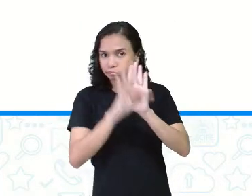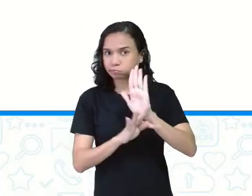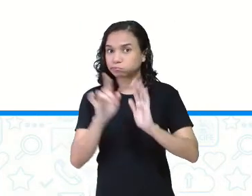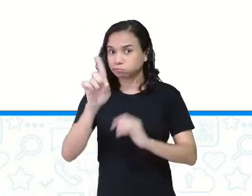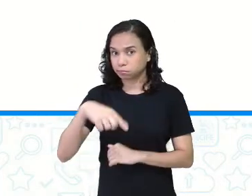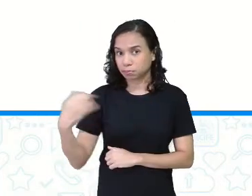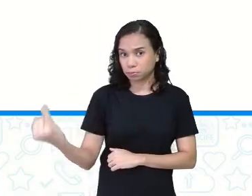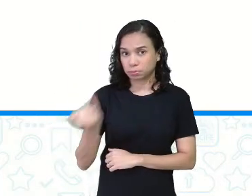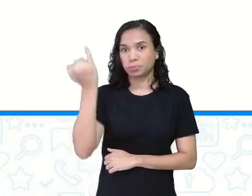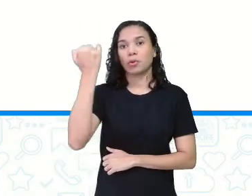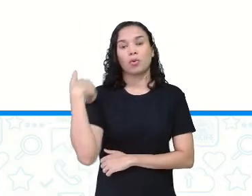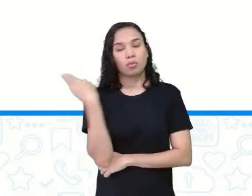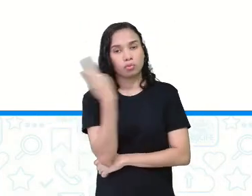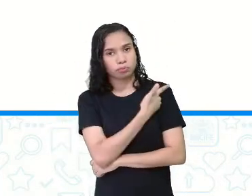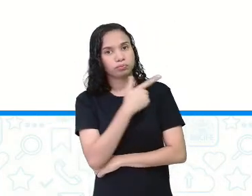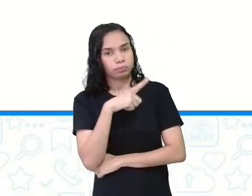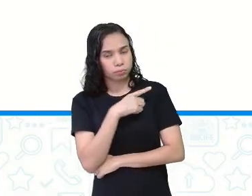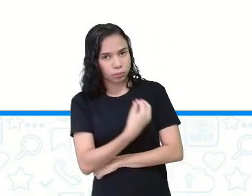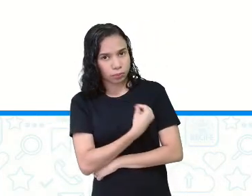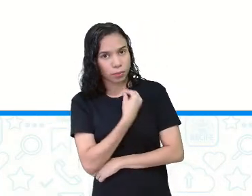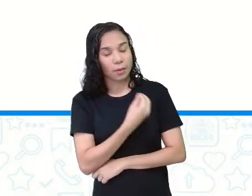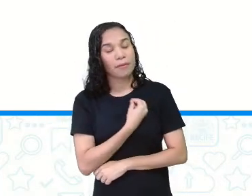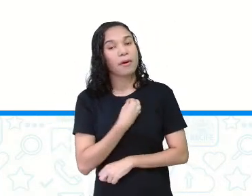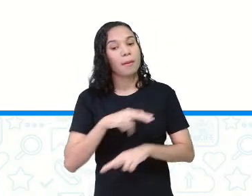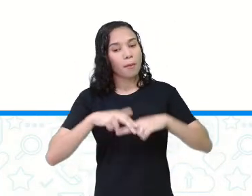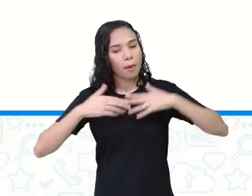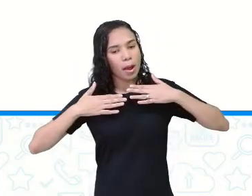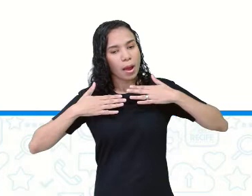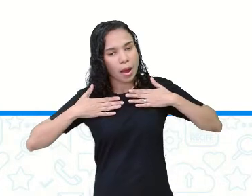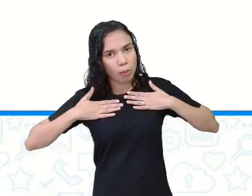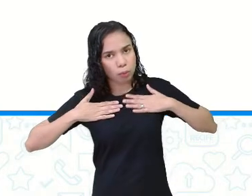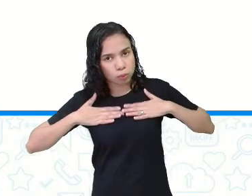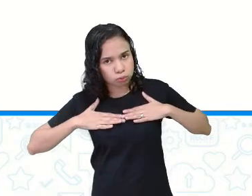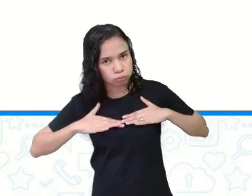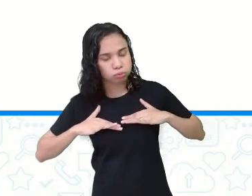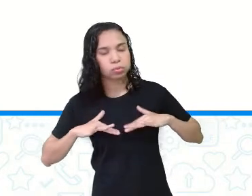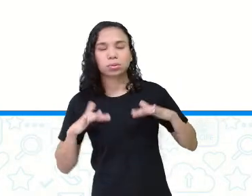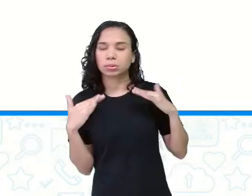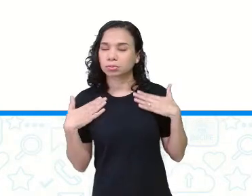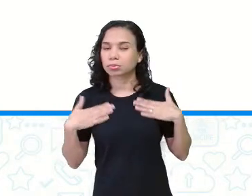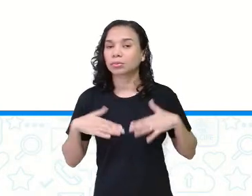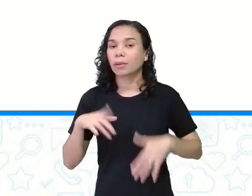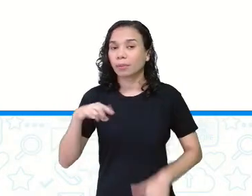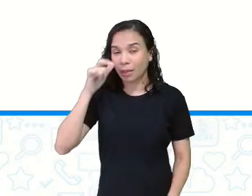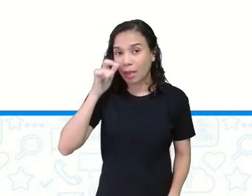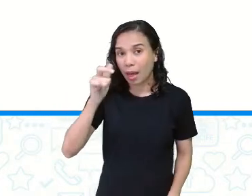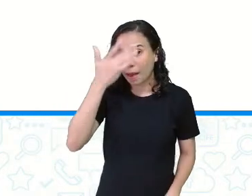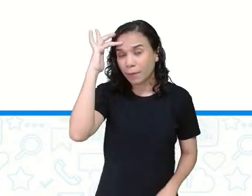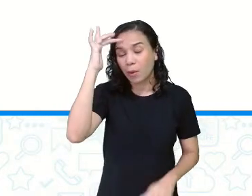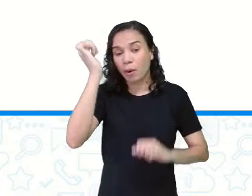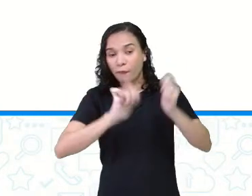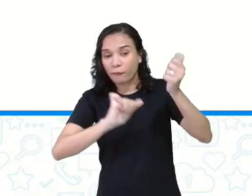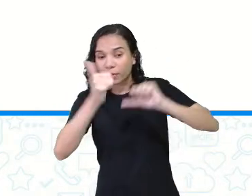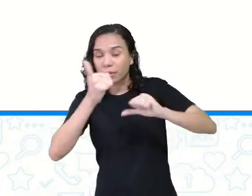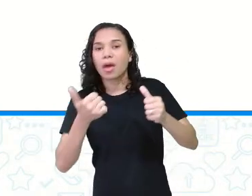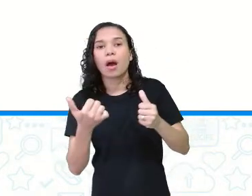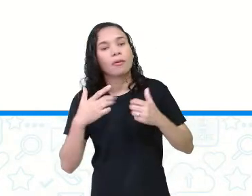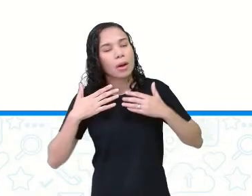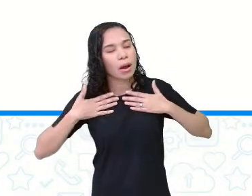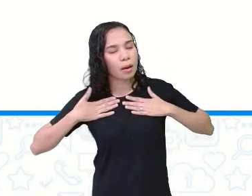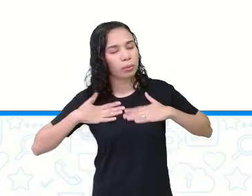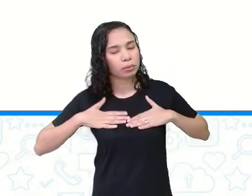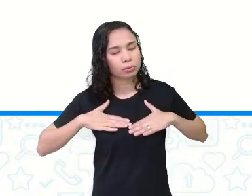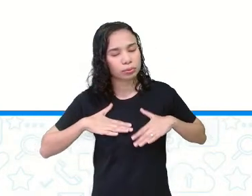bem importante isso tudo. E com calma, tá? O bem interessante é você fazer essa avaliação com